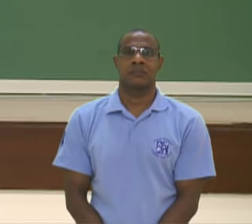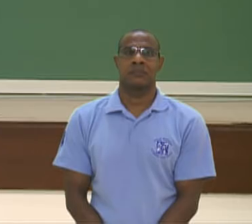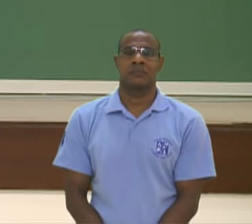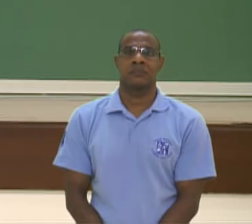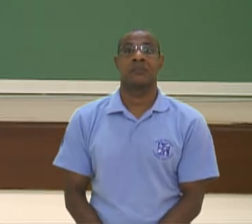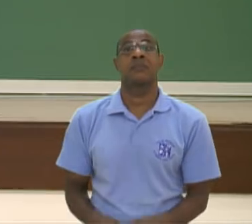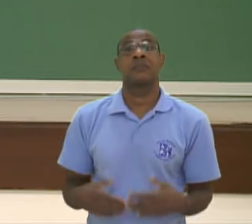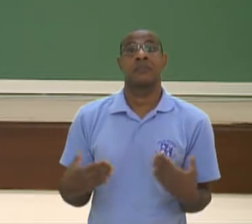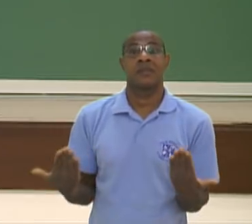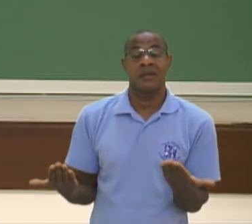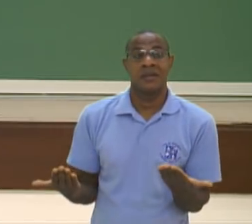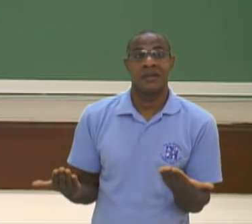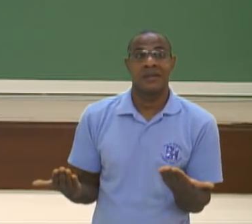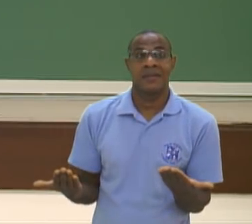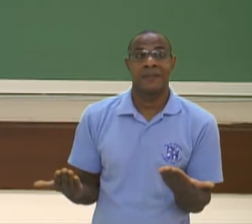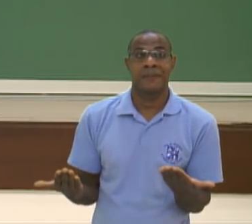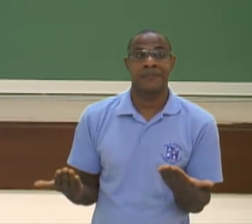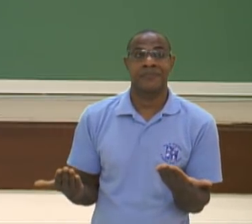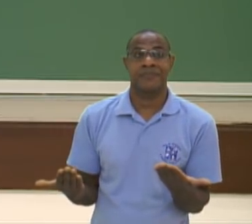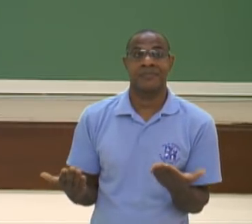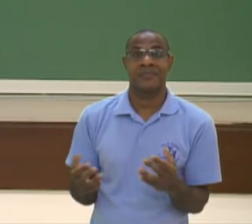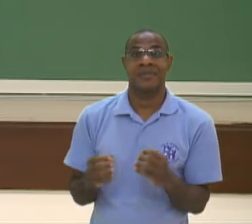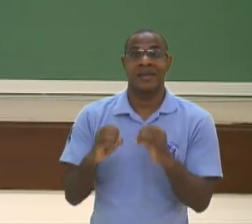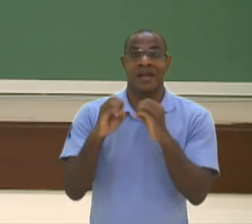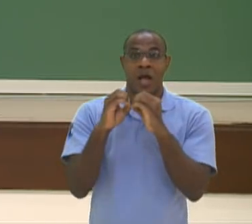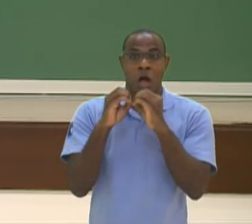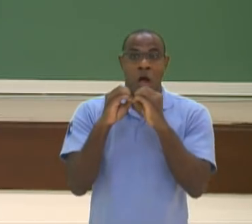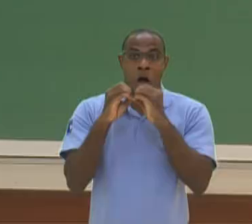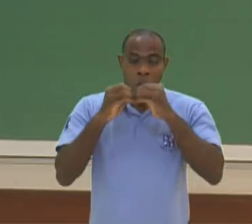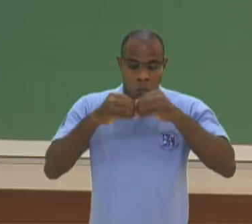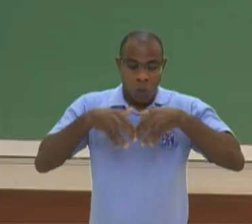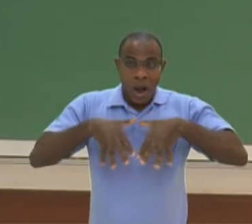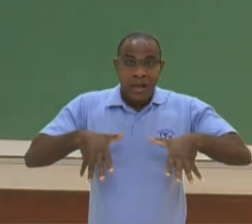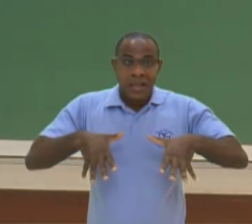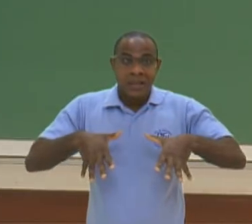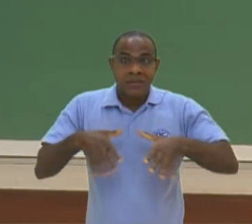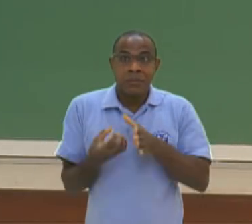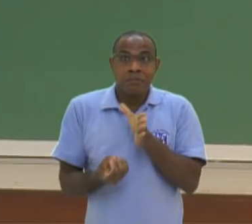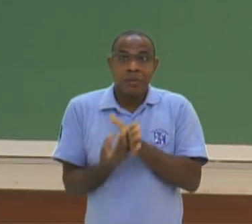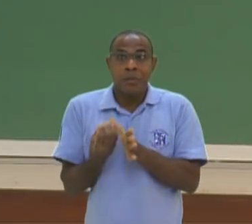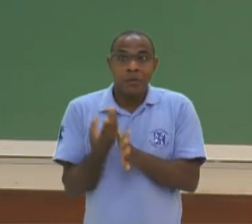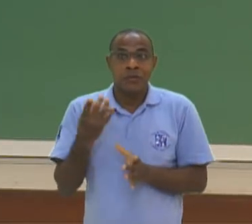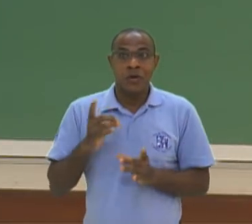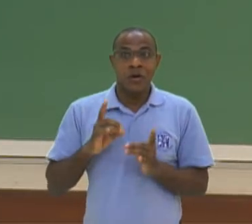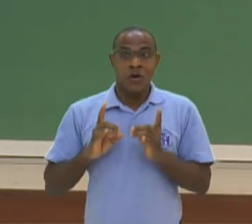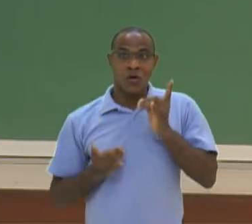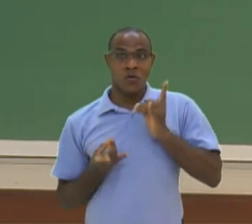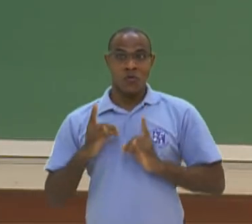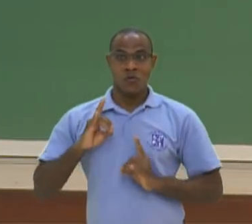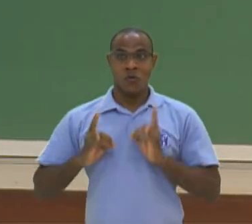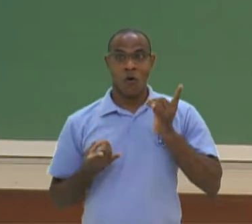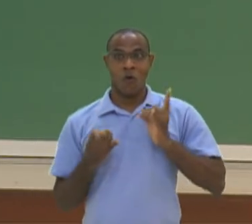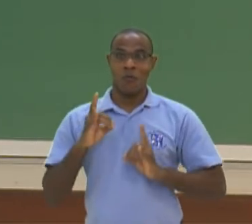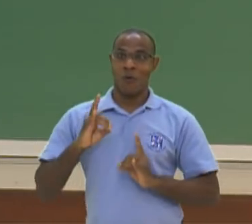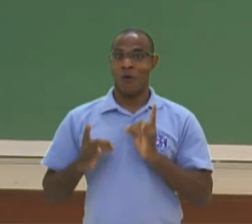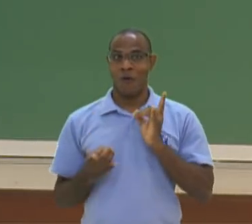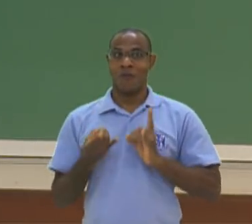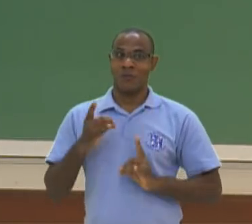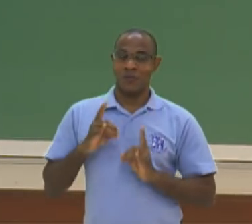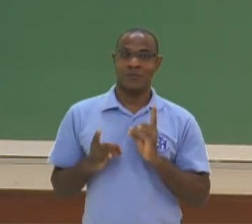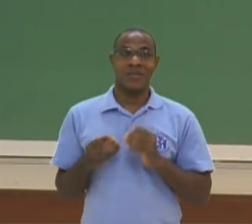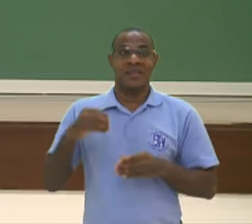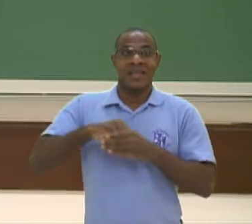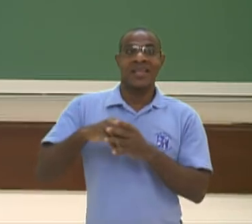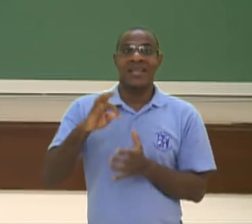A glândula que produz, então, esse hormônio relacionado ao metabolismo, chamado de T3, e também produz